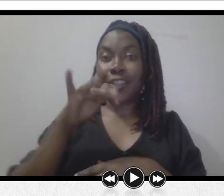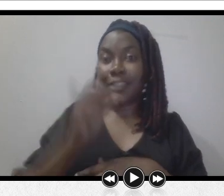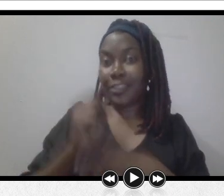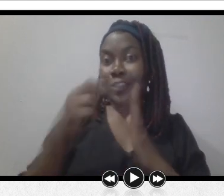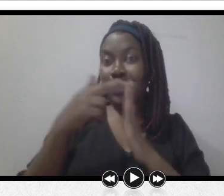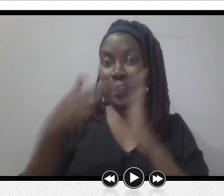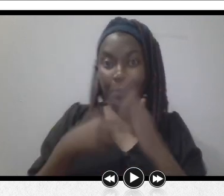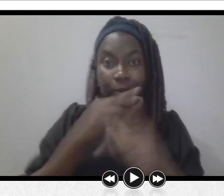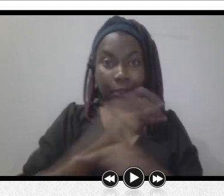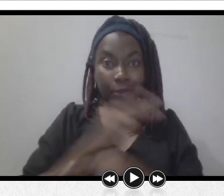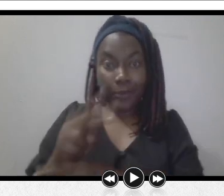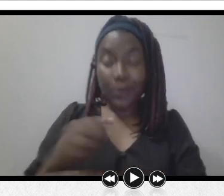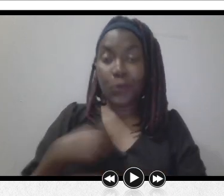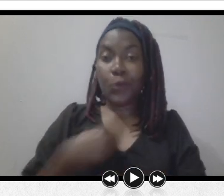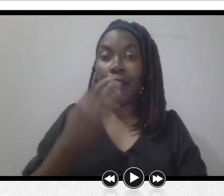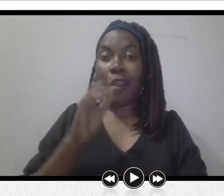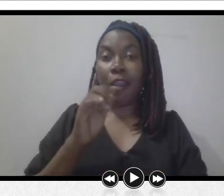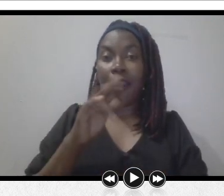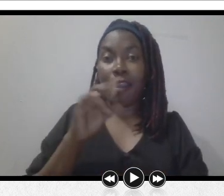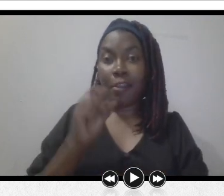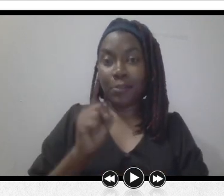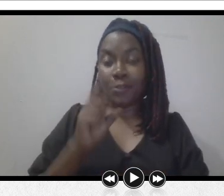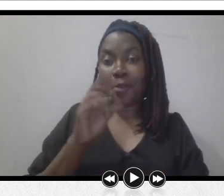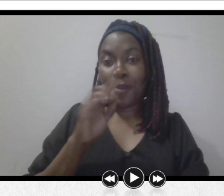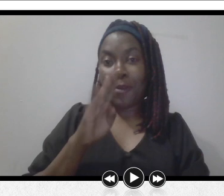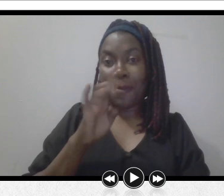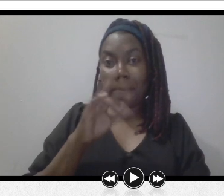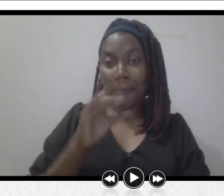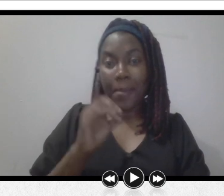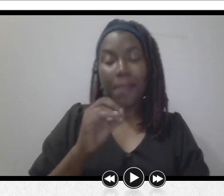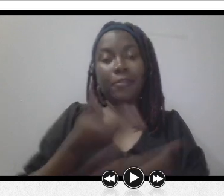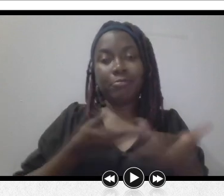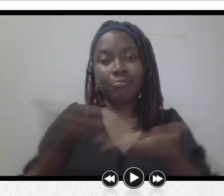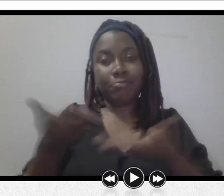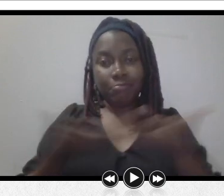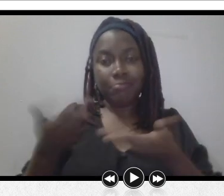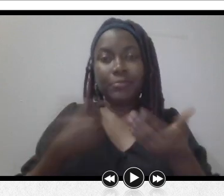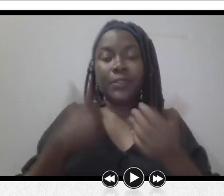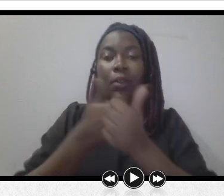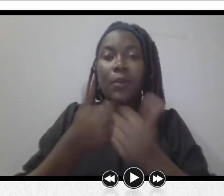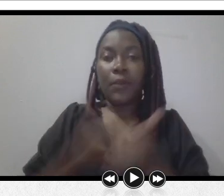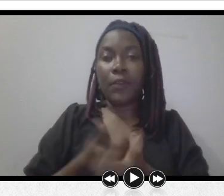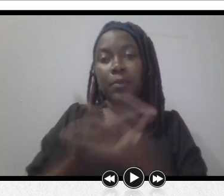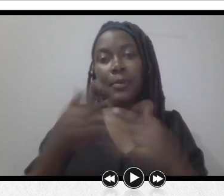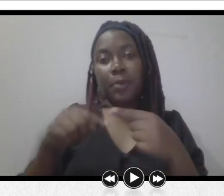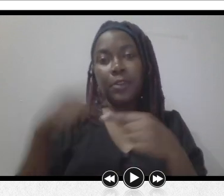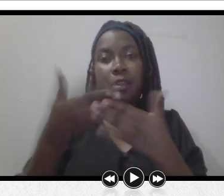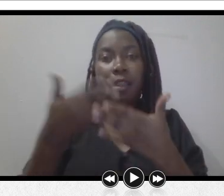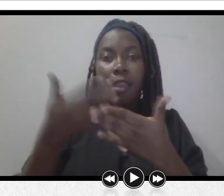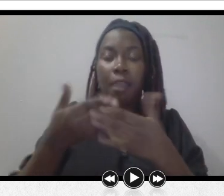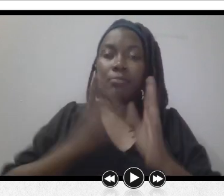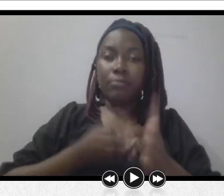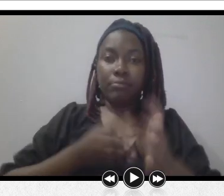reguladoras. Eu sou Carlos Roberto de Oliveira, sou aqui o monitor e vou acompanhar as senhoras e os senhores nas próximas aulas, nas